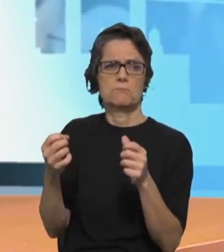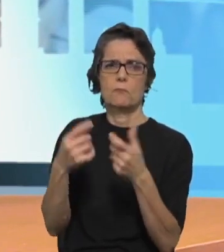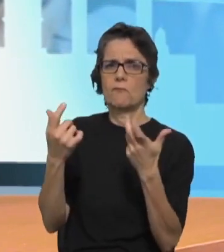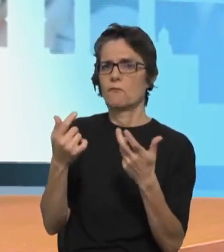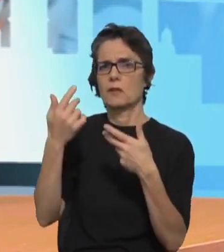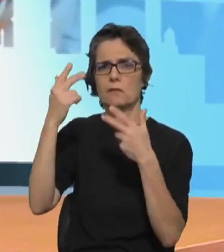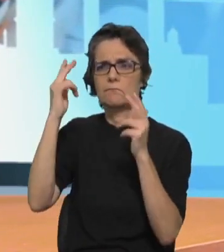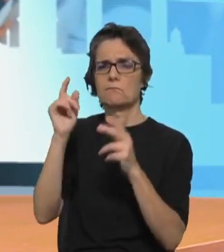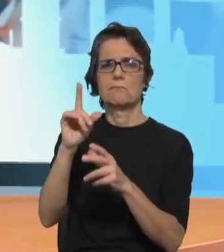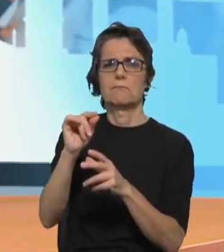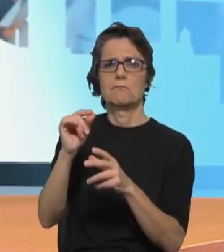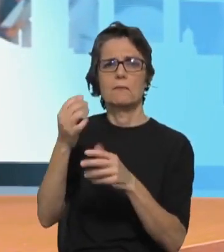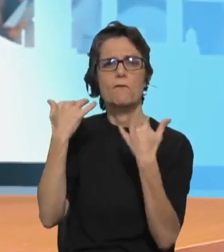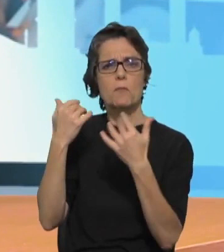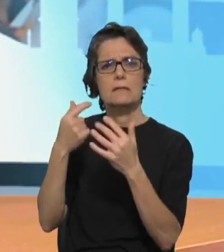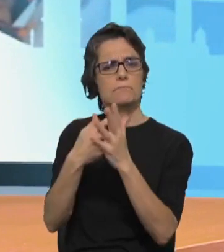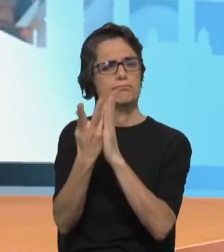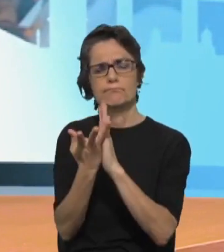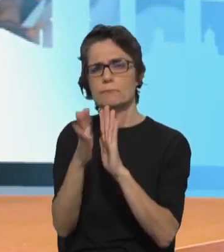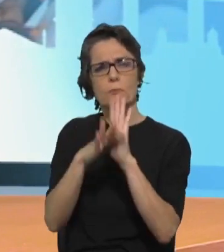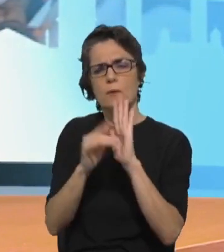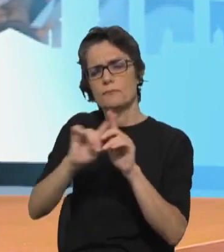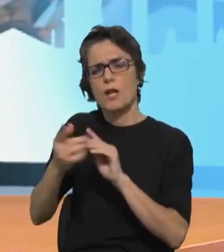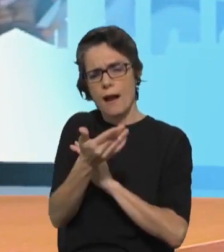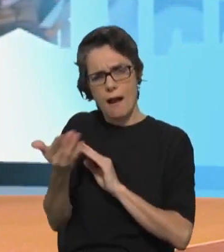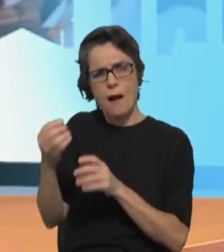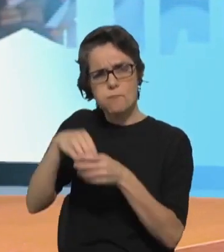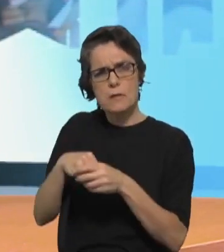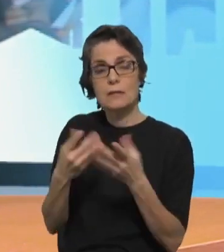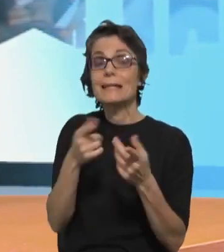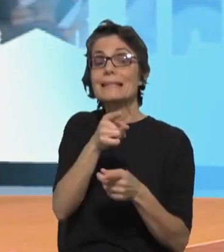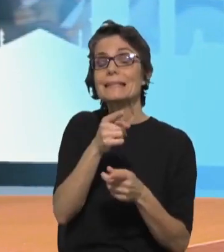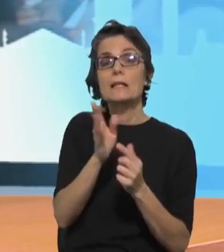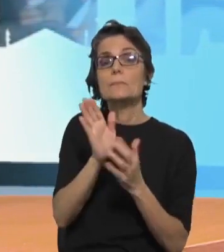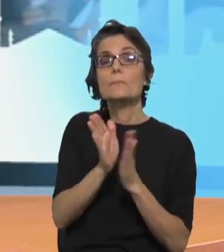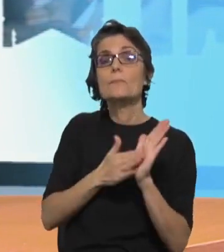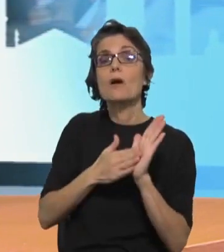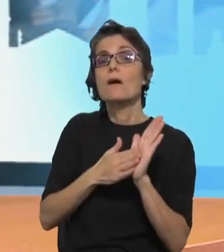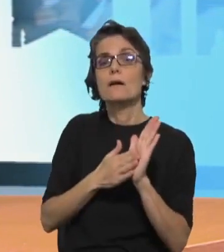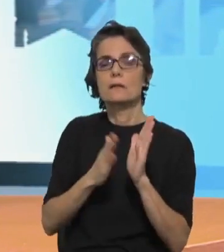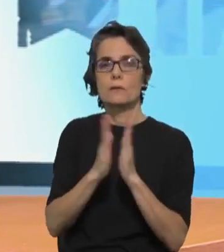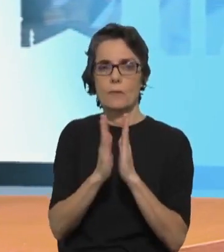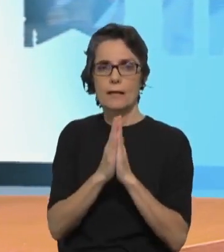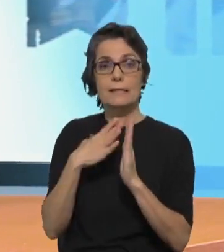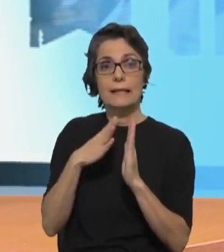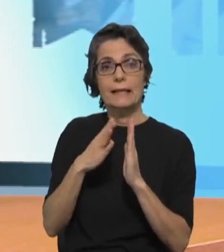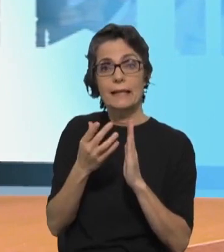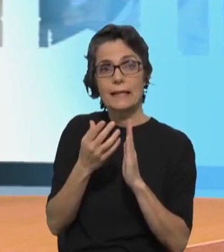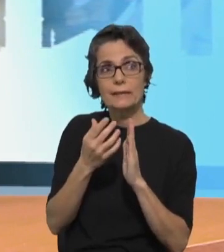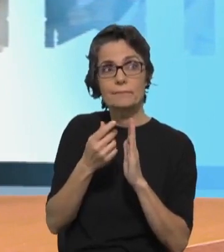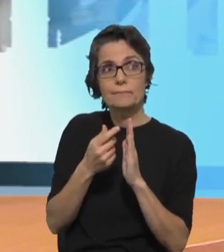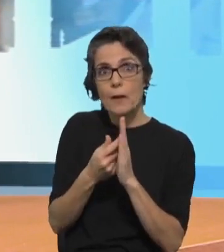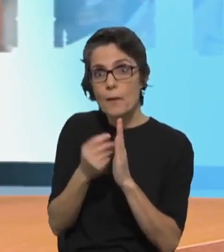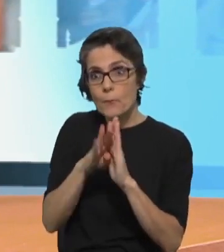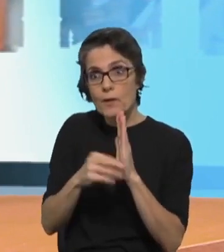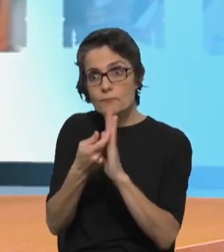programas de informação. Portanto, o que mostra aqui uma igreja que quer estar com as pessoas, e que não